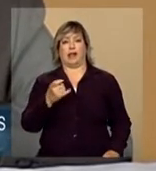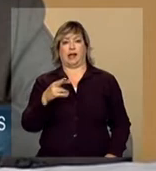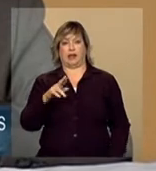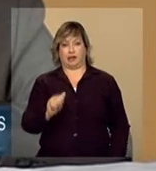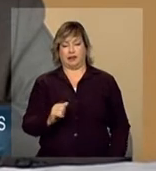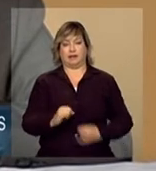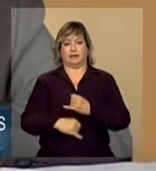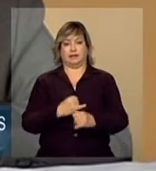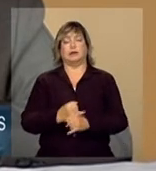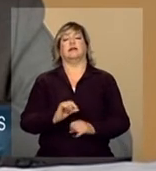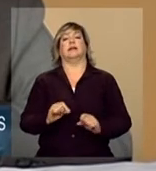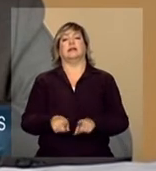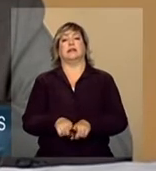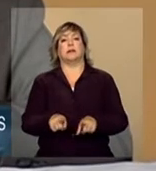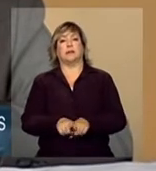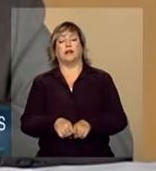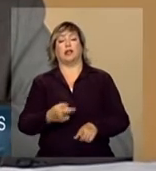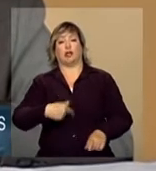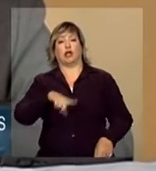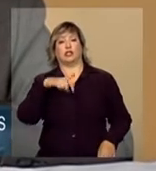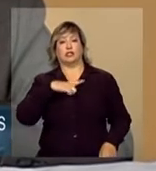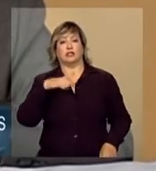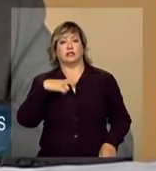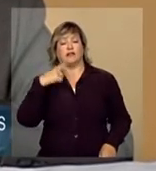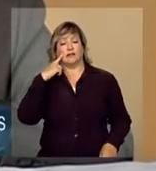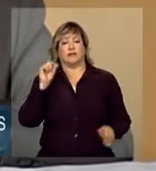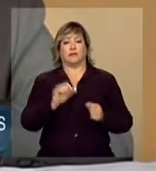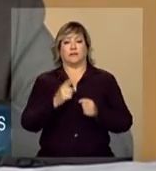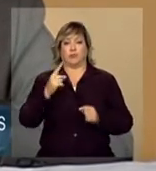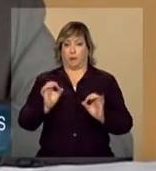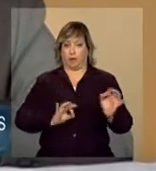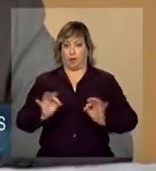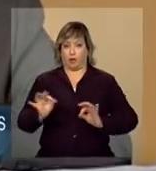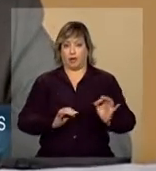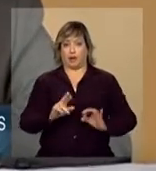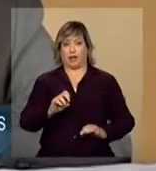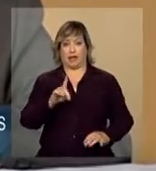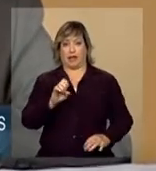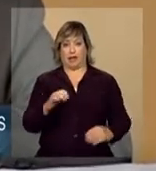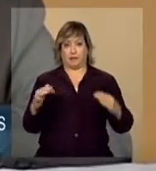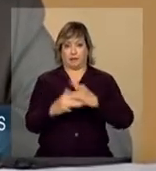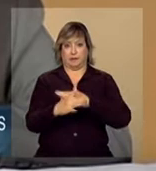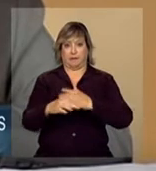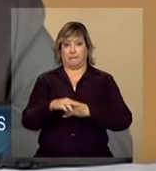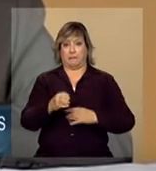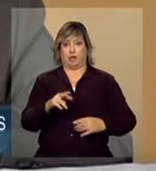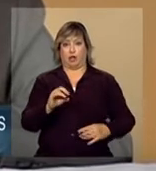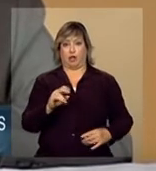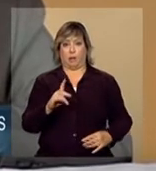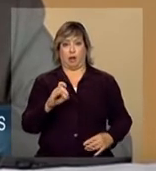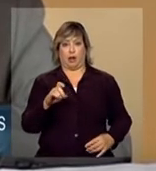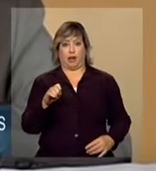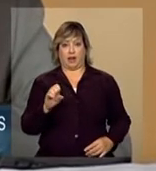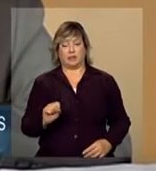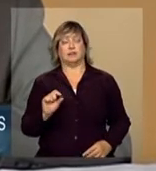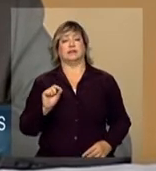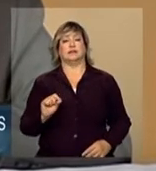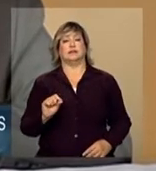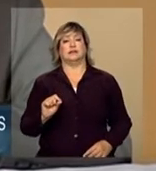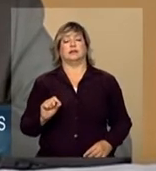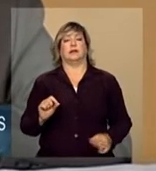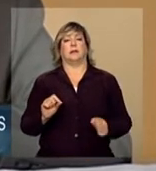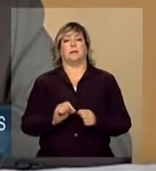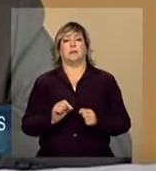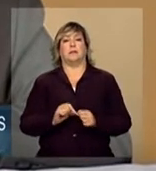nós tínhamos previsto um projeto de redes metropolitanas que nós ampliamos para o atendimento da Copa